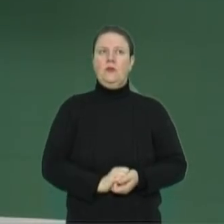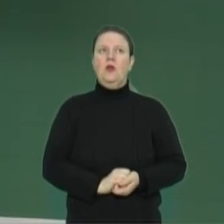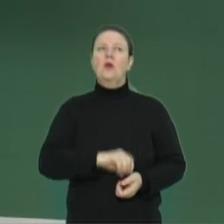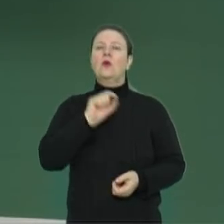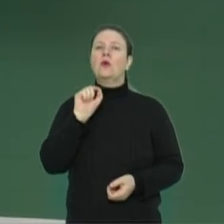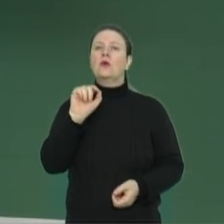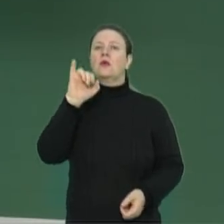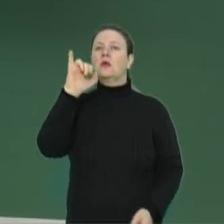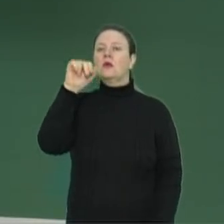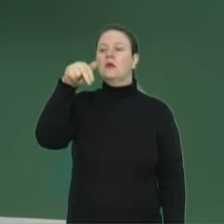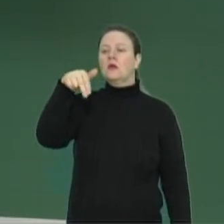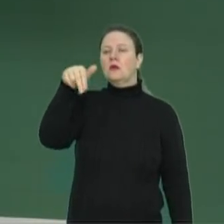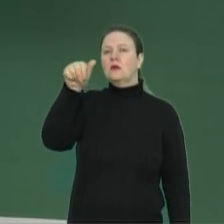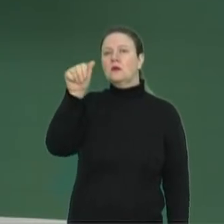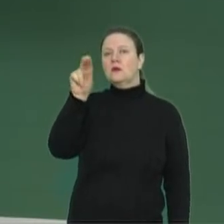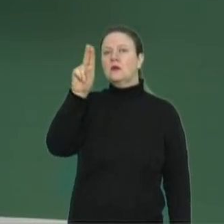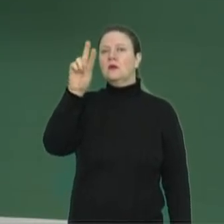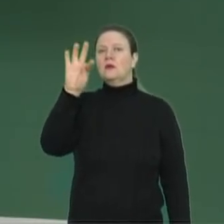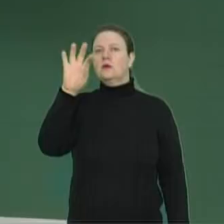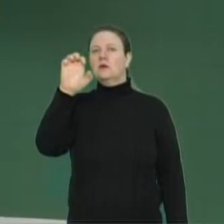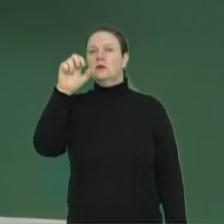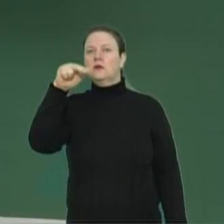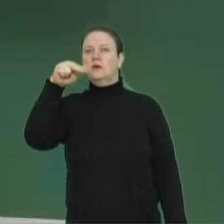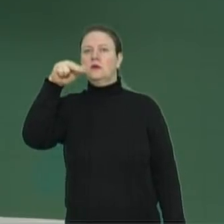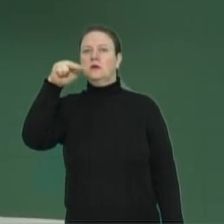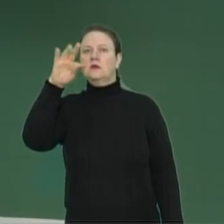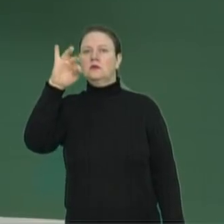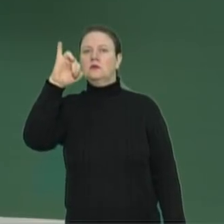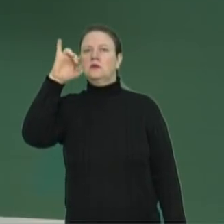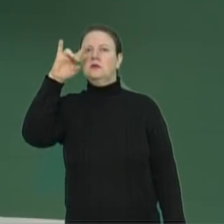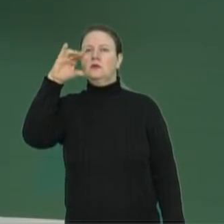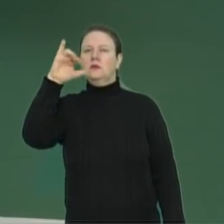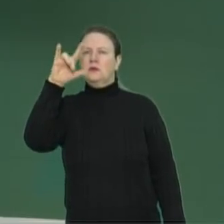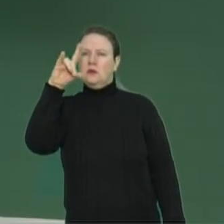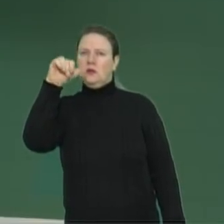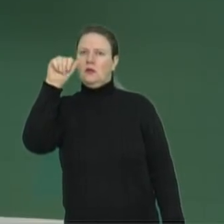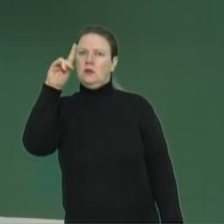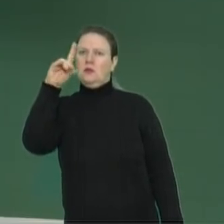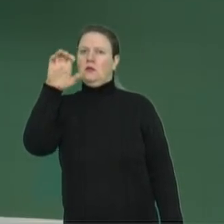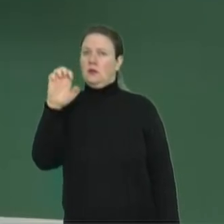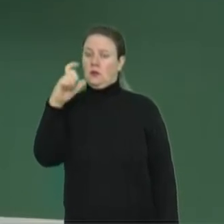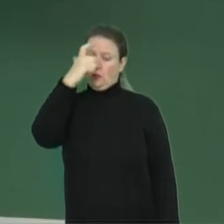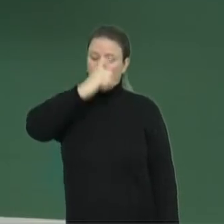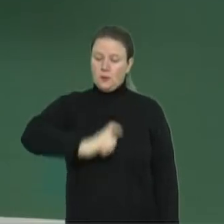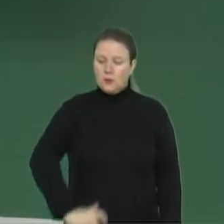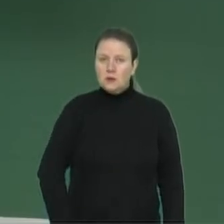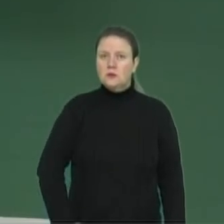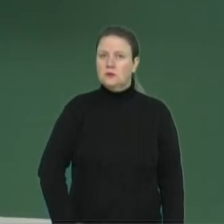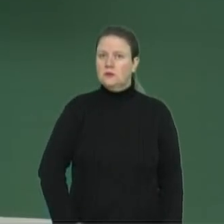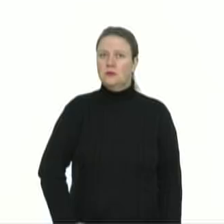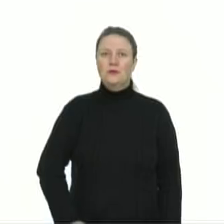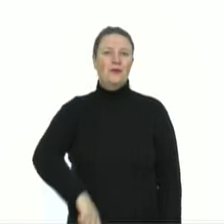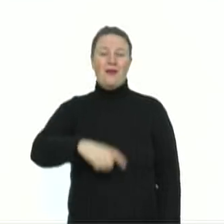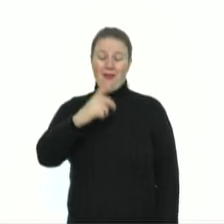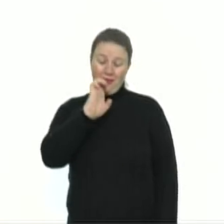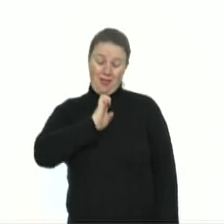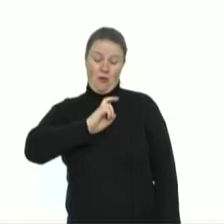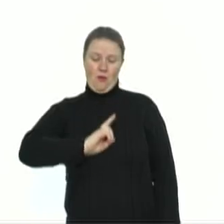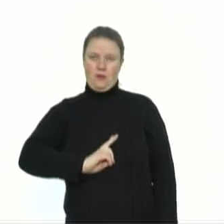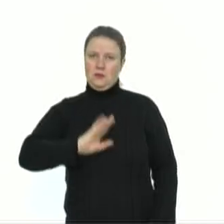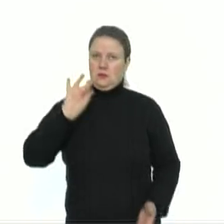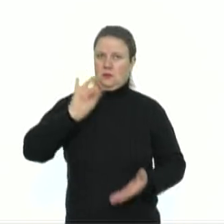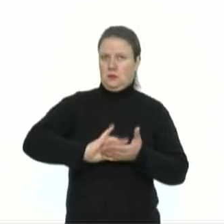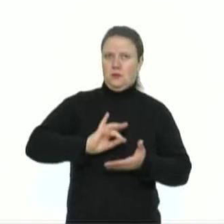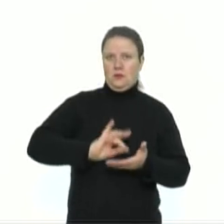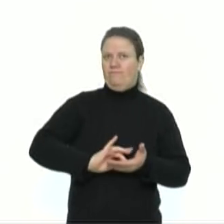inautenticidade, tá? O não ser autêntico, tá? É a pessoa inautêntica é a que se